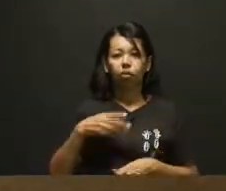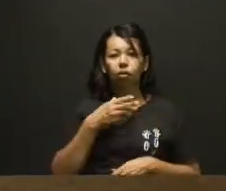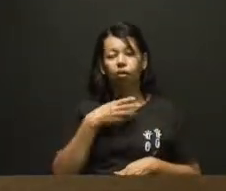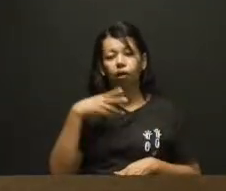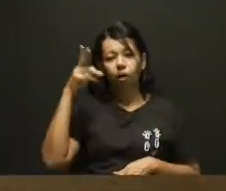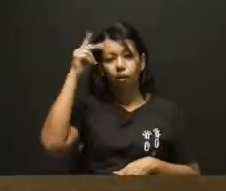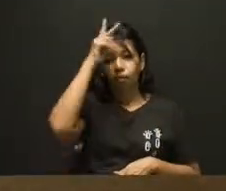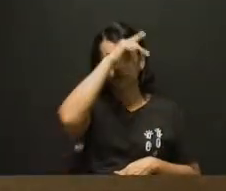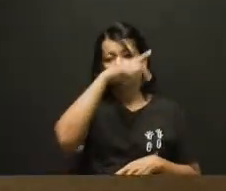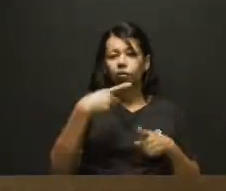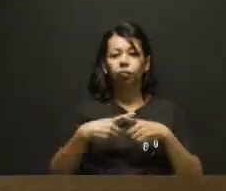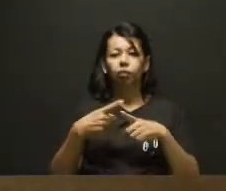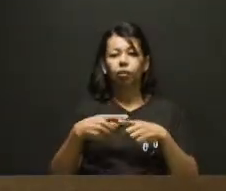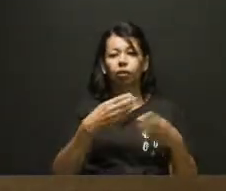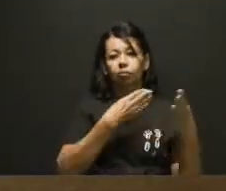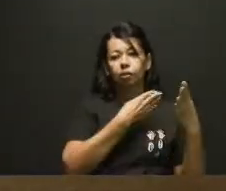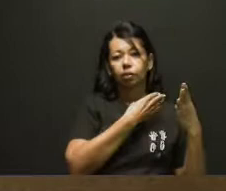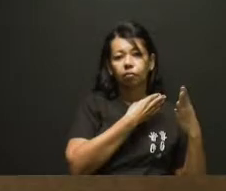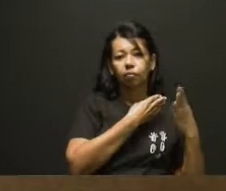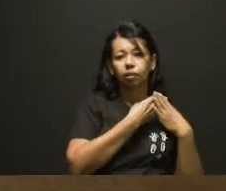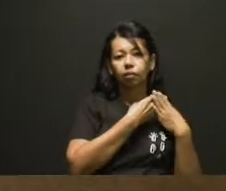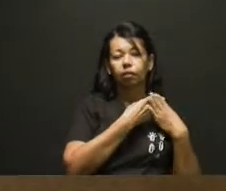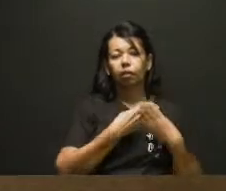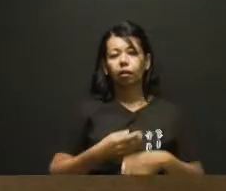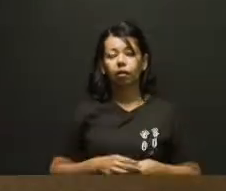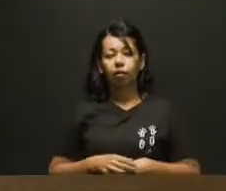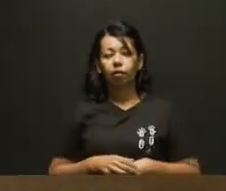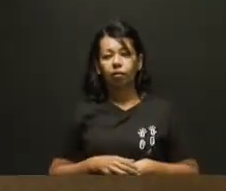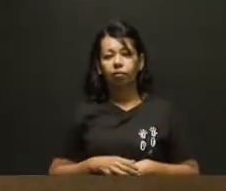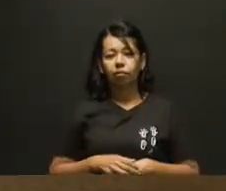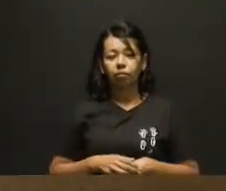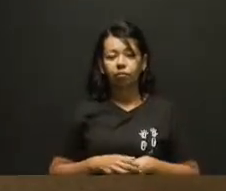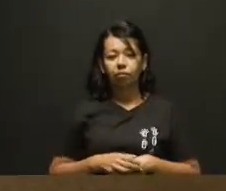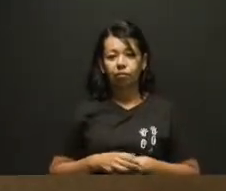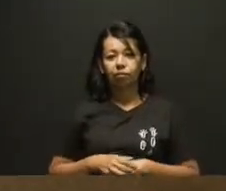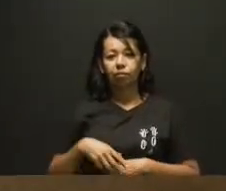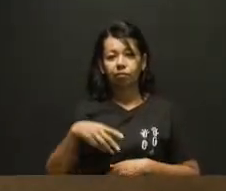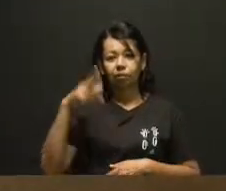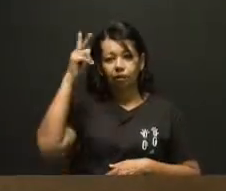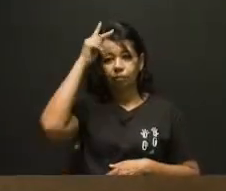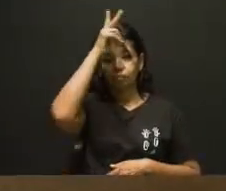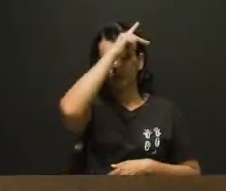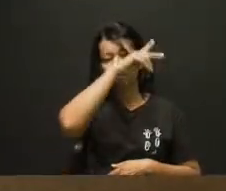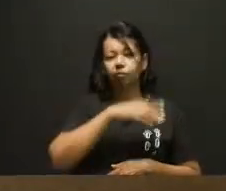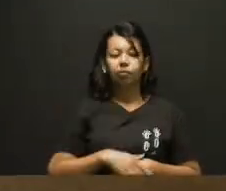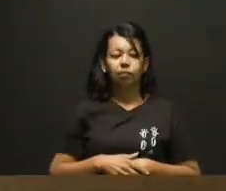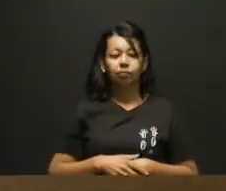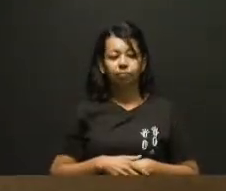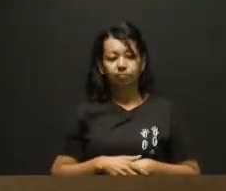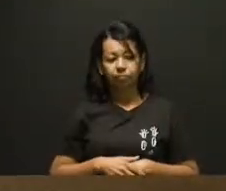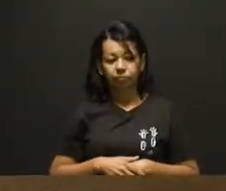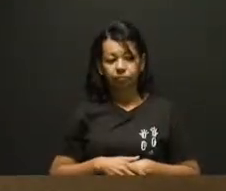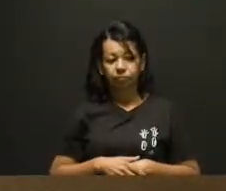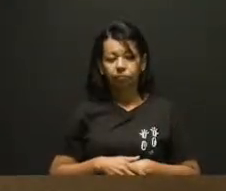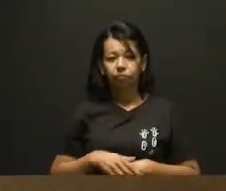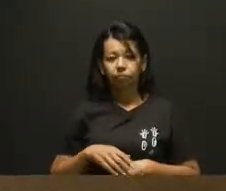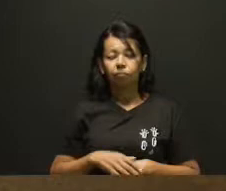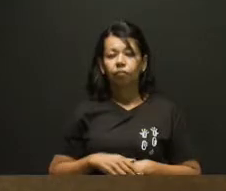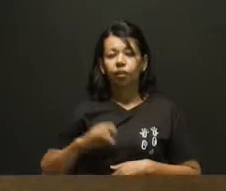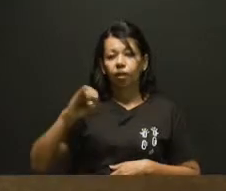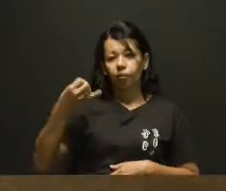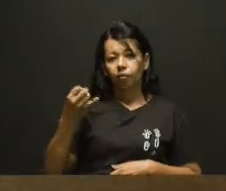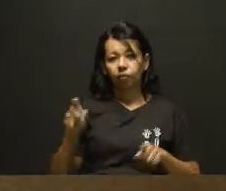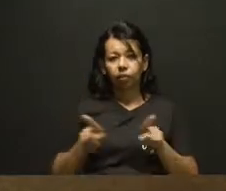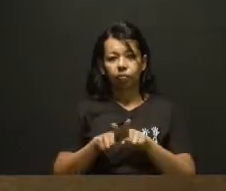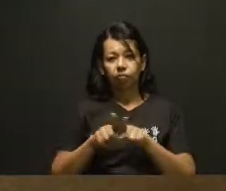porque é de responsabilidade de vocês então assim aproveito também para está